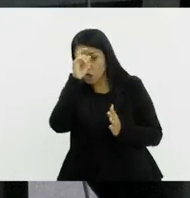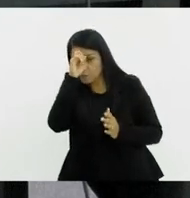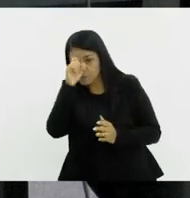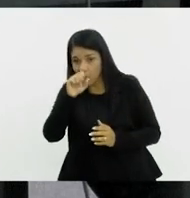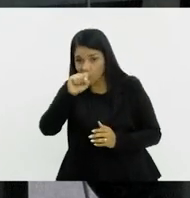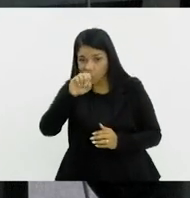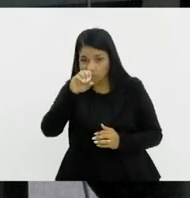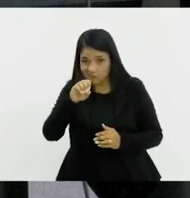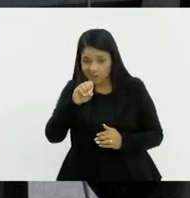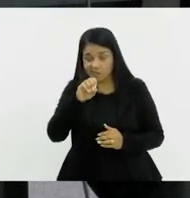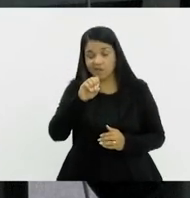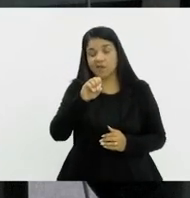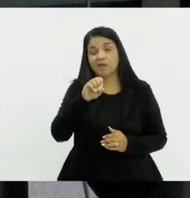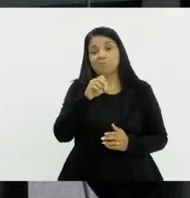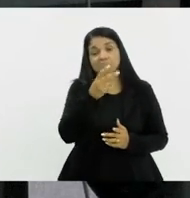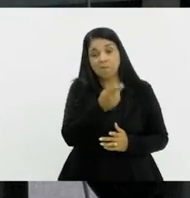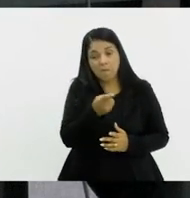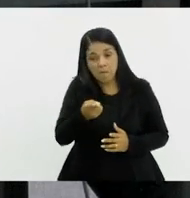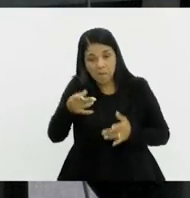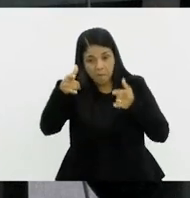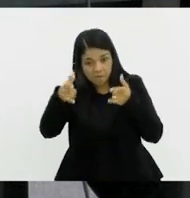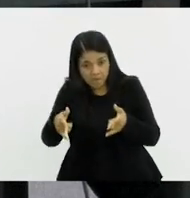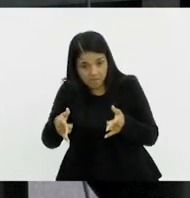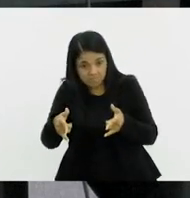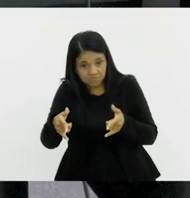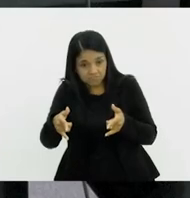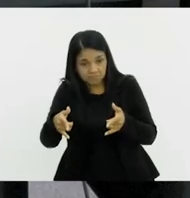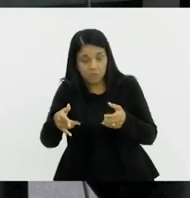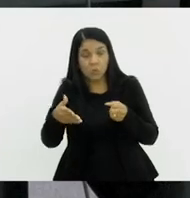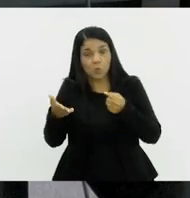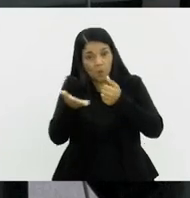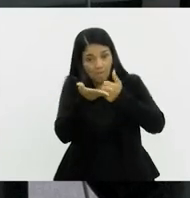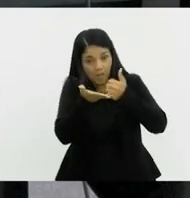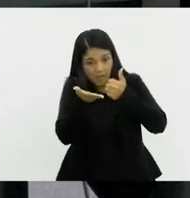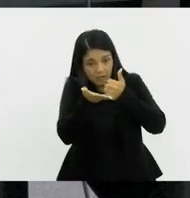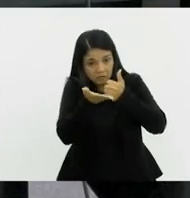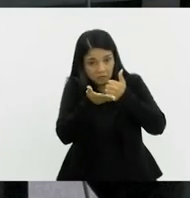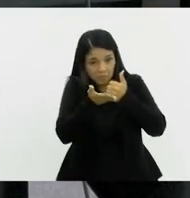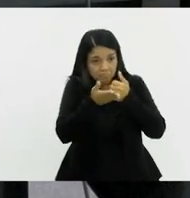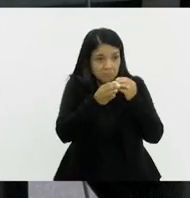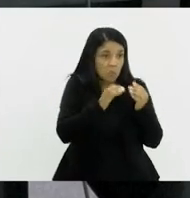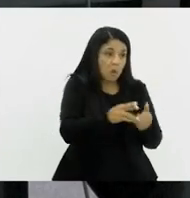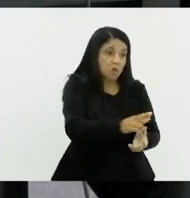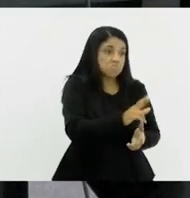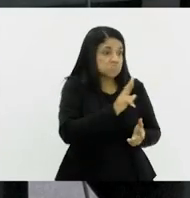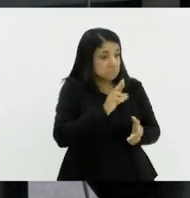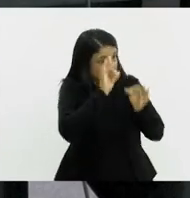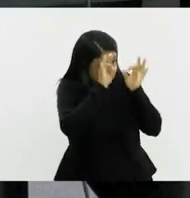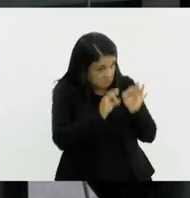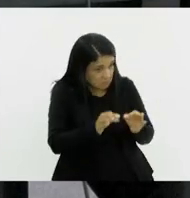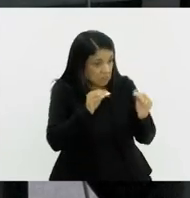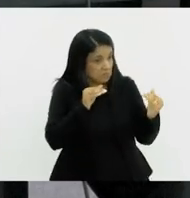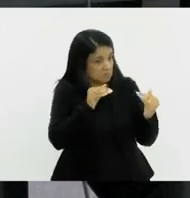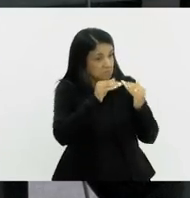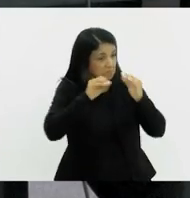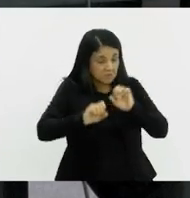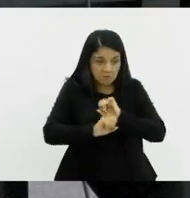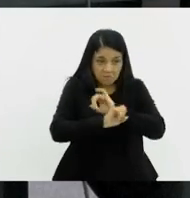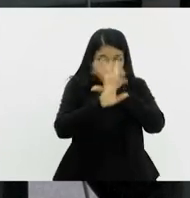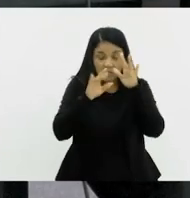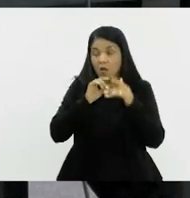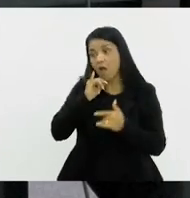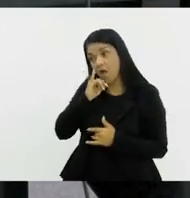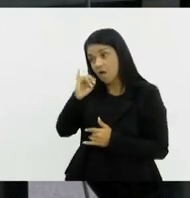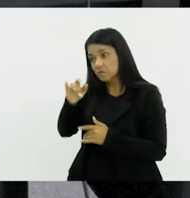leitos de internação de baixa complexidade? É uma pergunta. Foi dito que é isso que está escrito. Eu só quero saber se é isso mesmo. Se for isso, está esclarecido, a gente diz ao juiz,